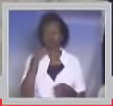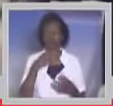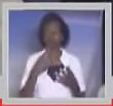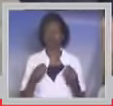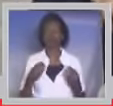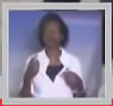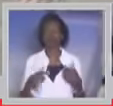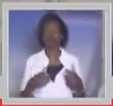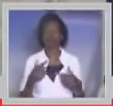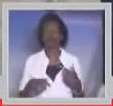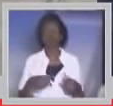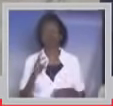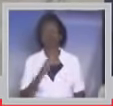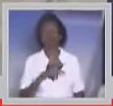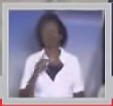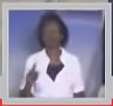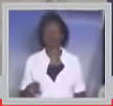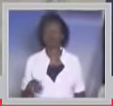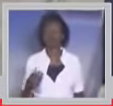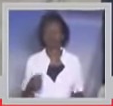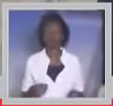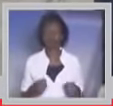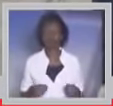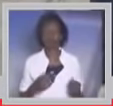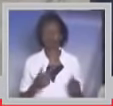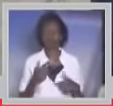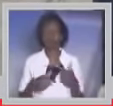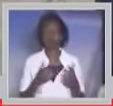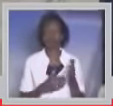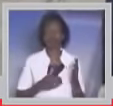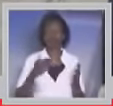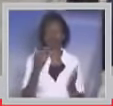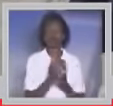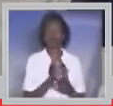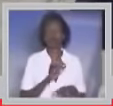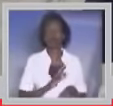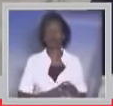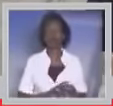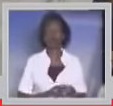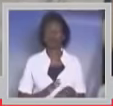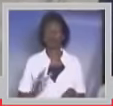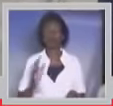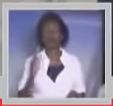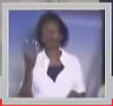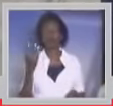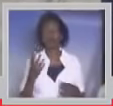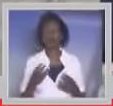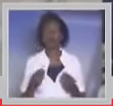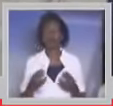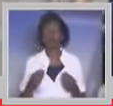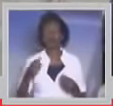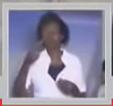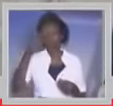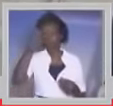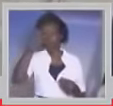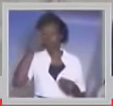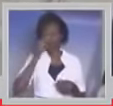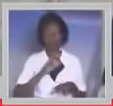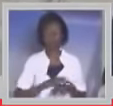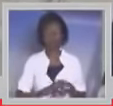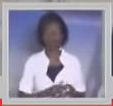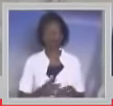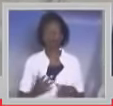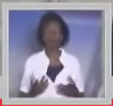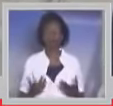Obrigada acumula cargo né então professora do é se compromete a sua saúde física e mental numa rede